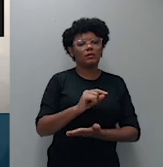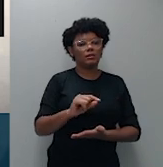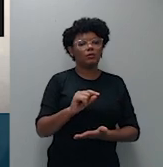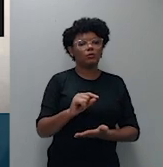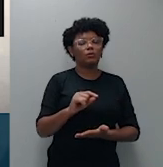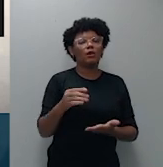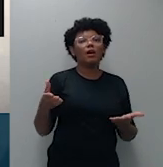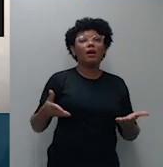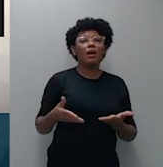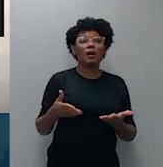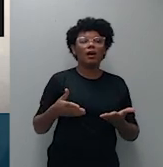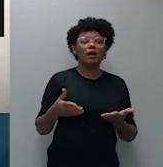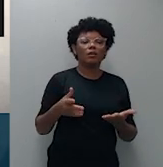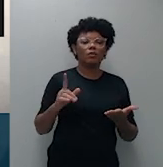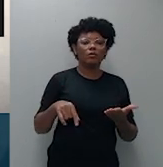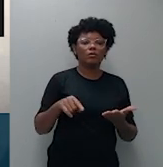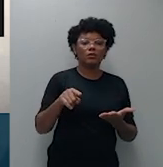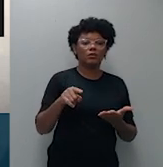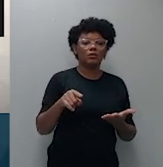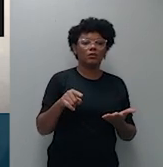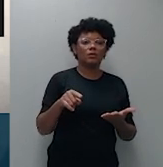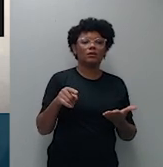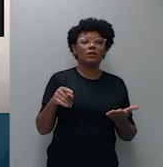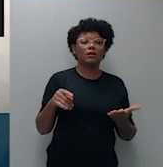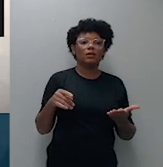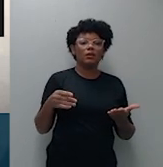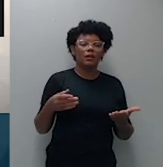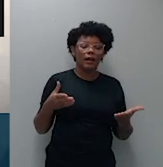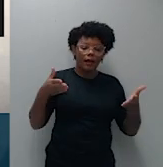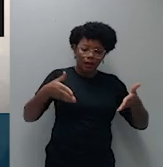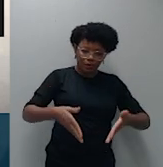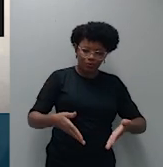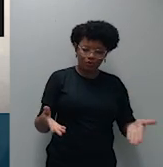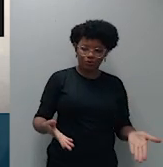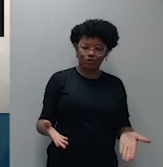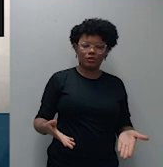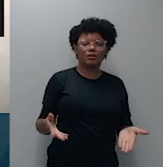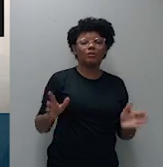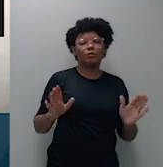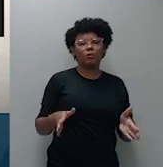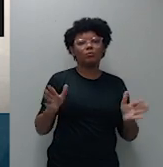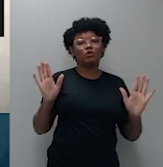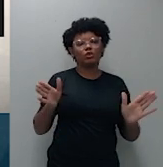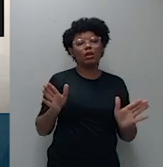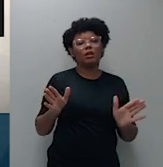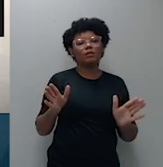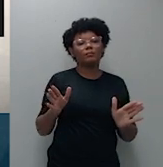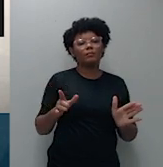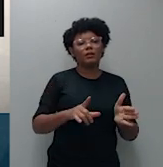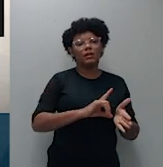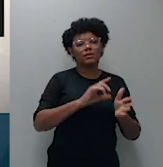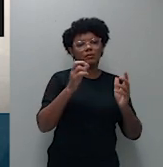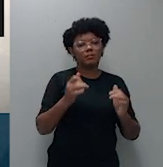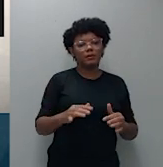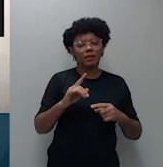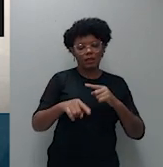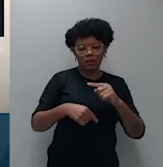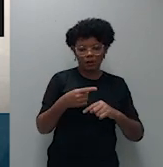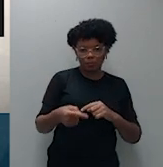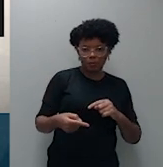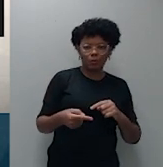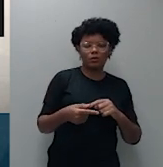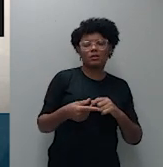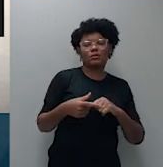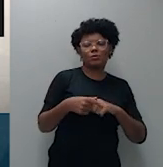qual é o nosso ponto a esta egrégia corte é que eu como já adiantado em parte depois do